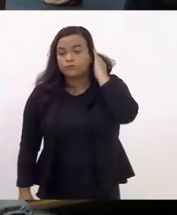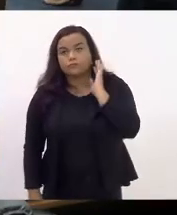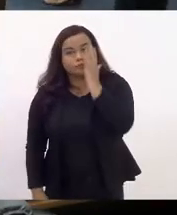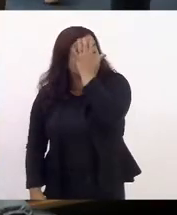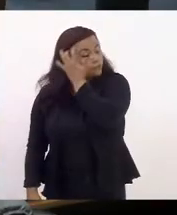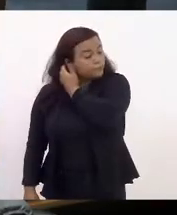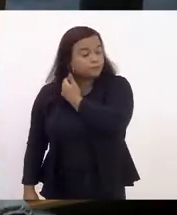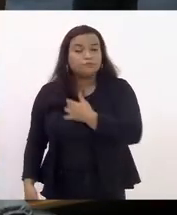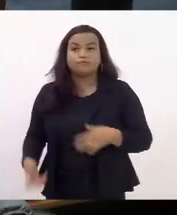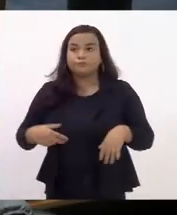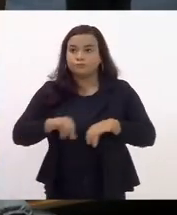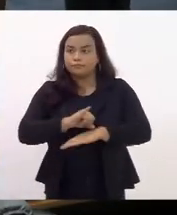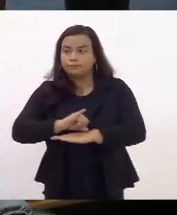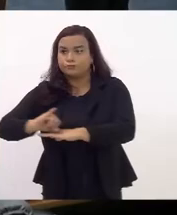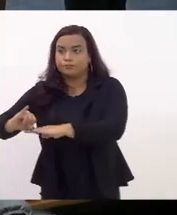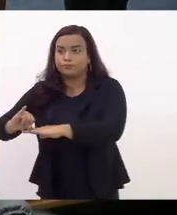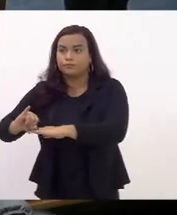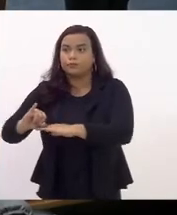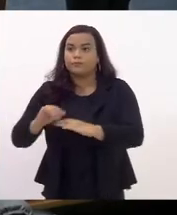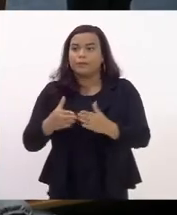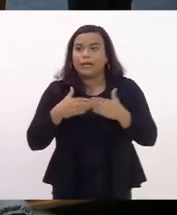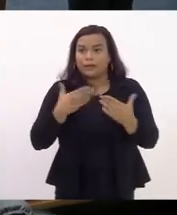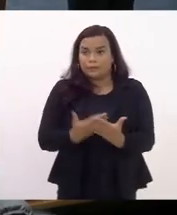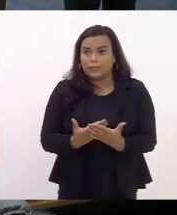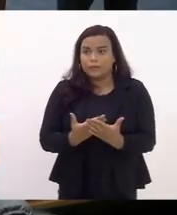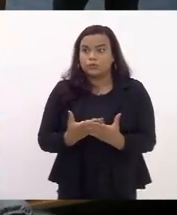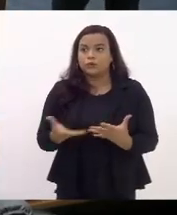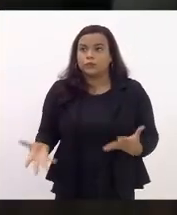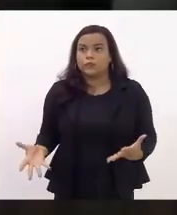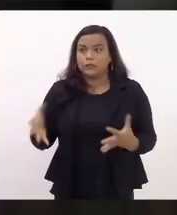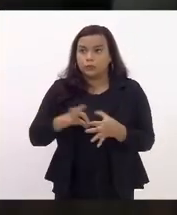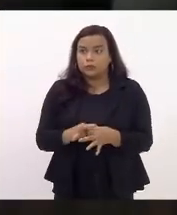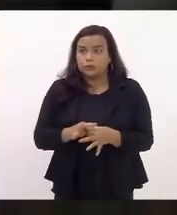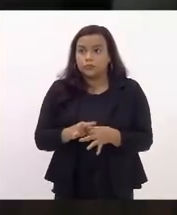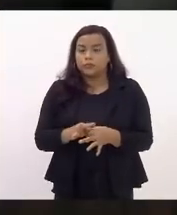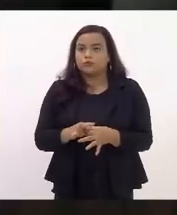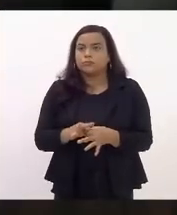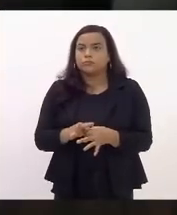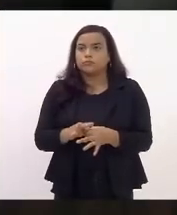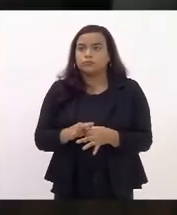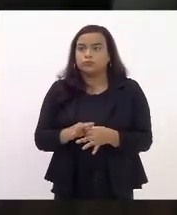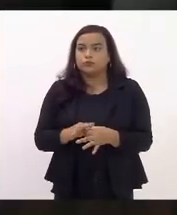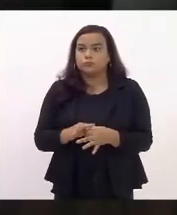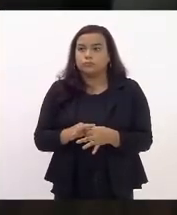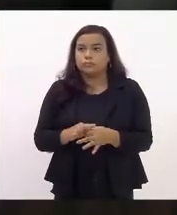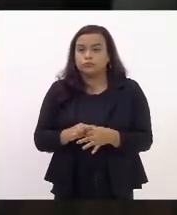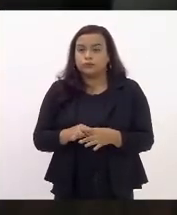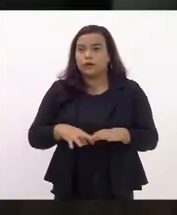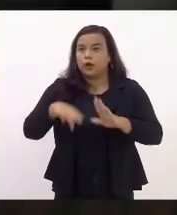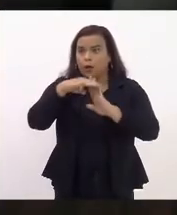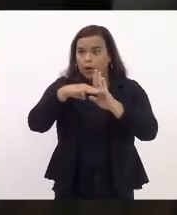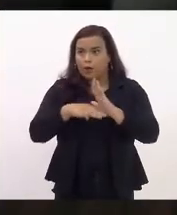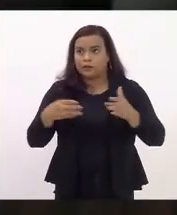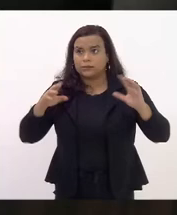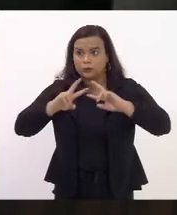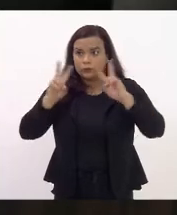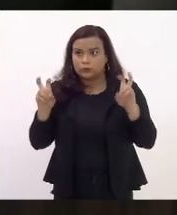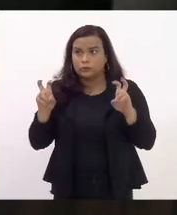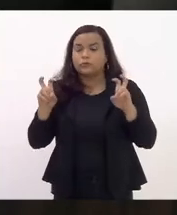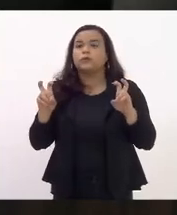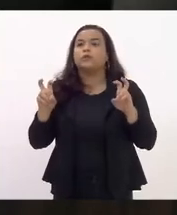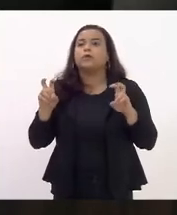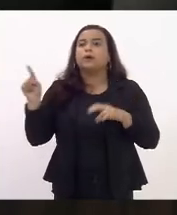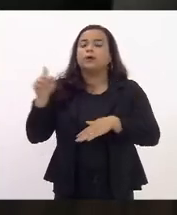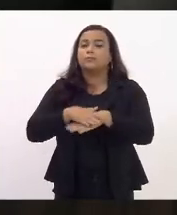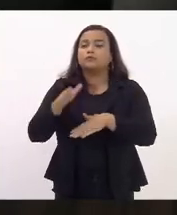Há sobre a mesa requerimento de inclusão. Requer a inclusão na ordem do dia do projeto de lei 5255, de 21. Deputada Dani